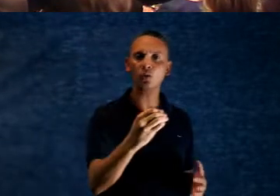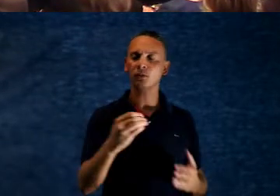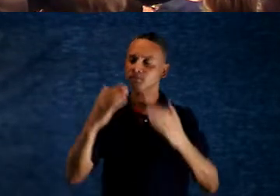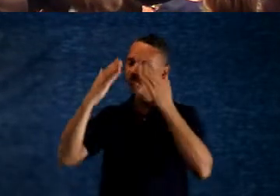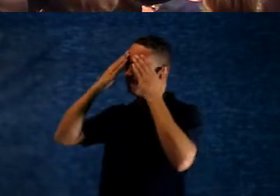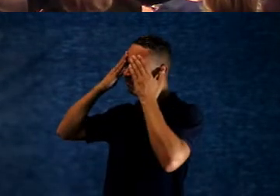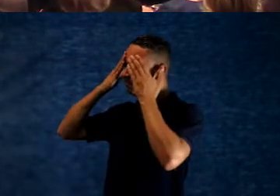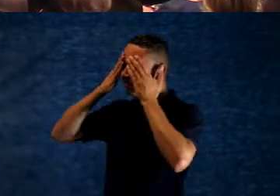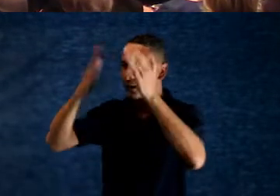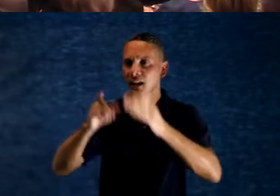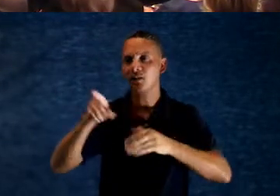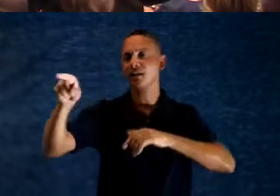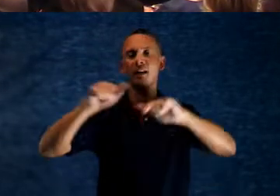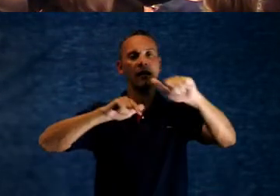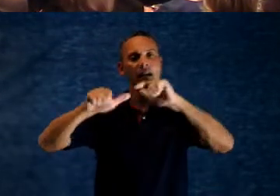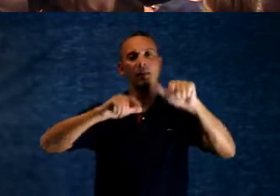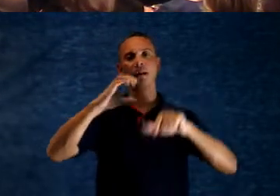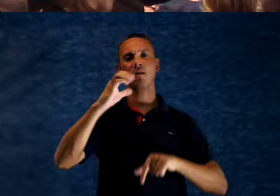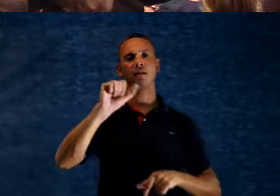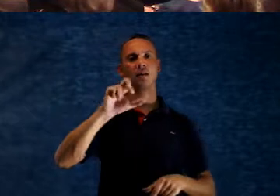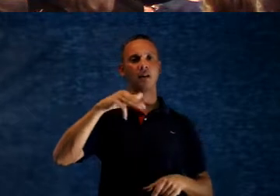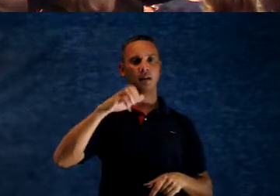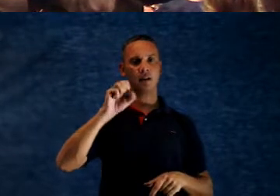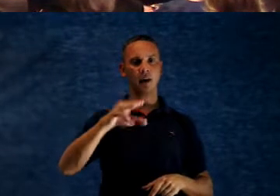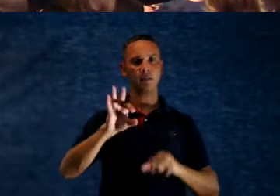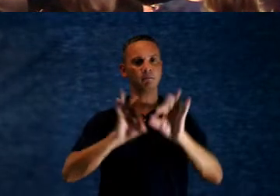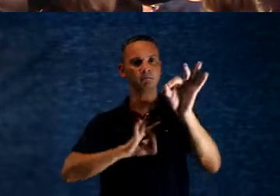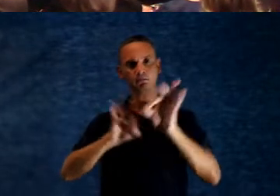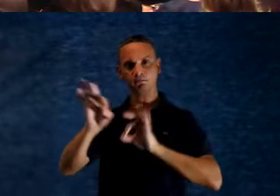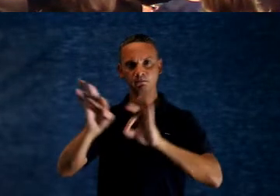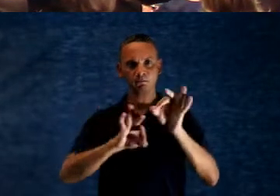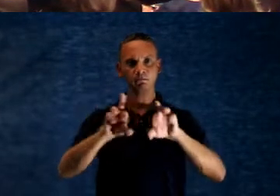muito gratos ao trabalho meticuloso, rigoroso,